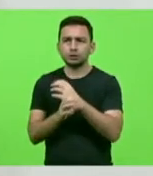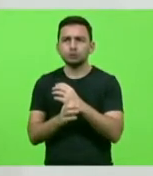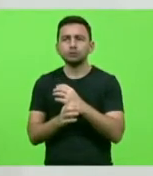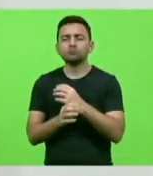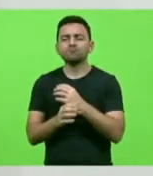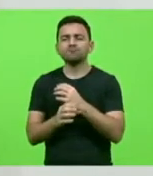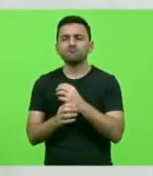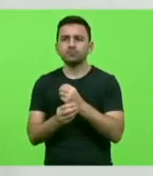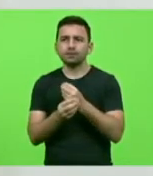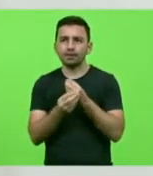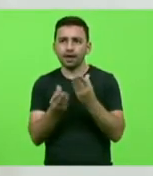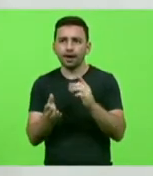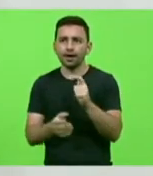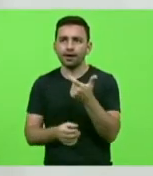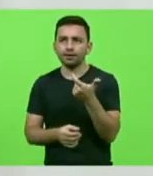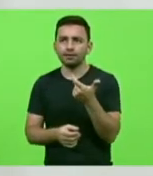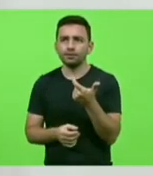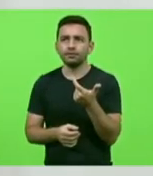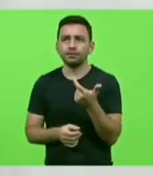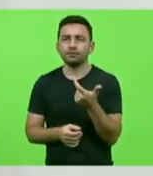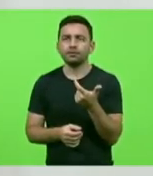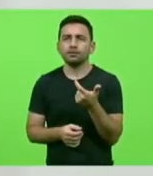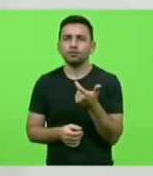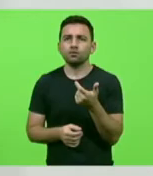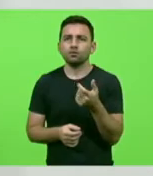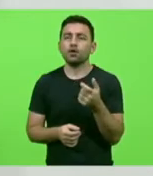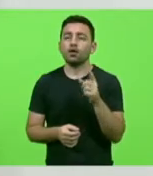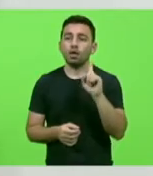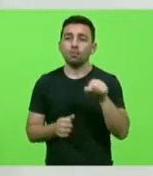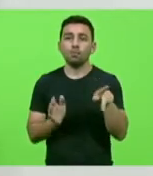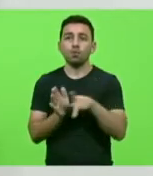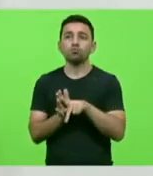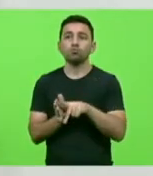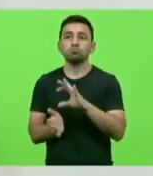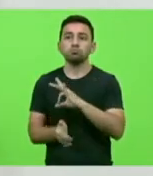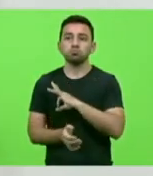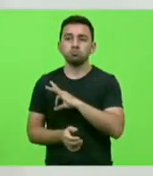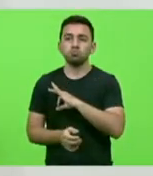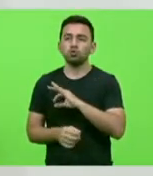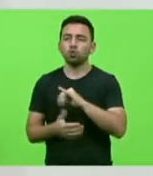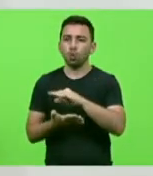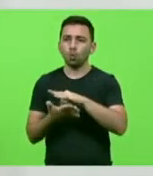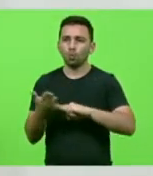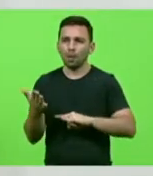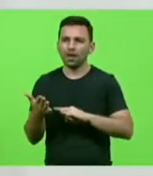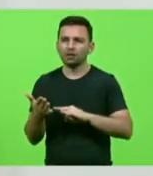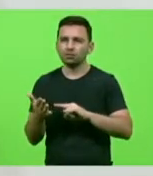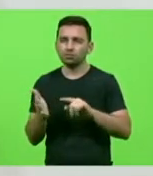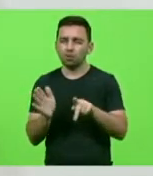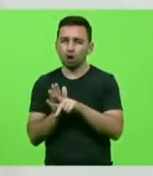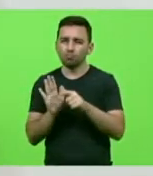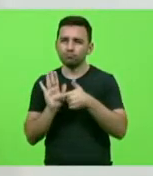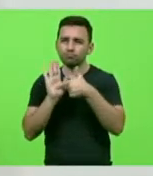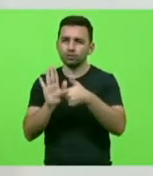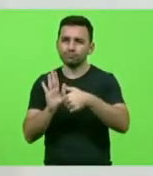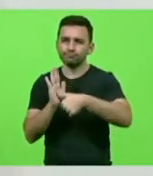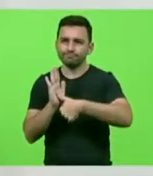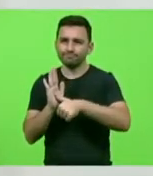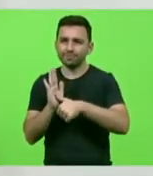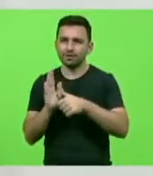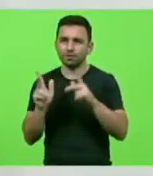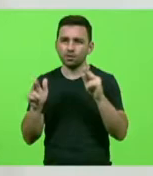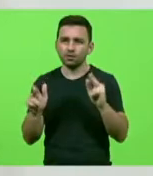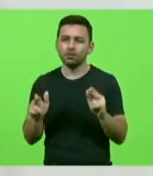novas carteiras aos policiais, novos documentos de identificação, e